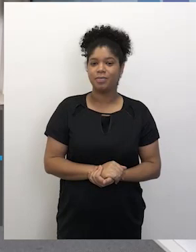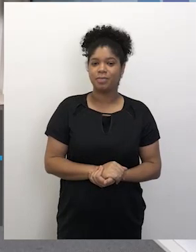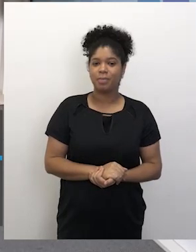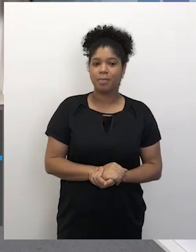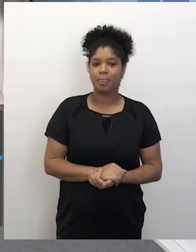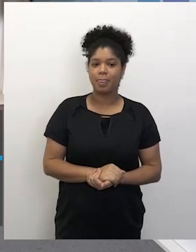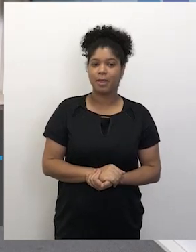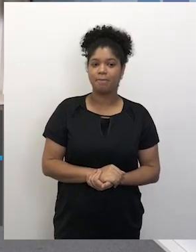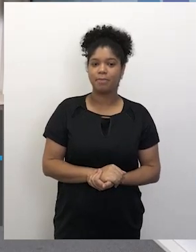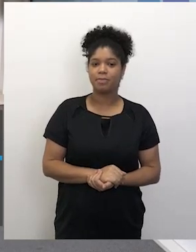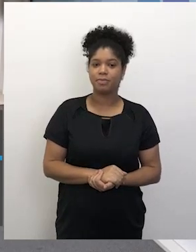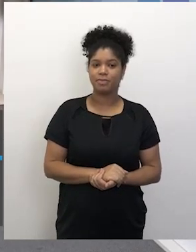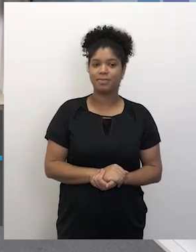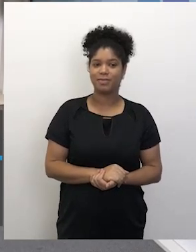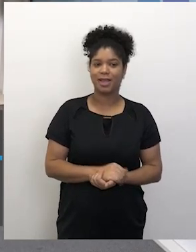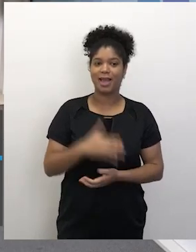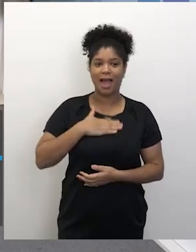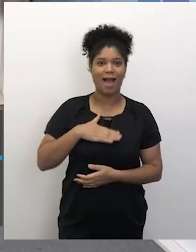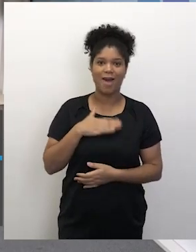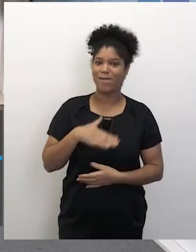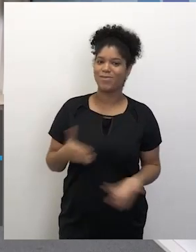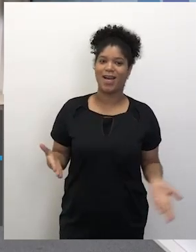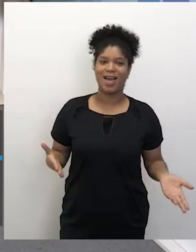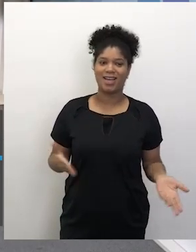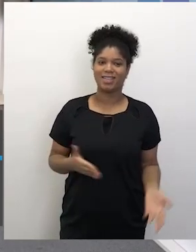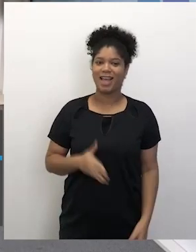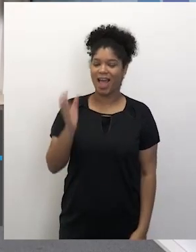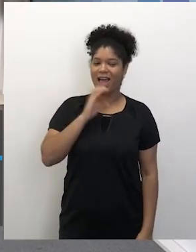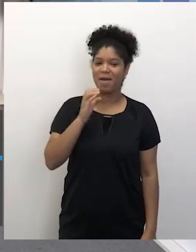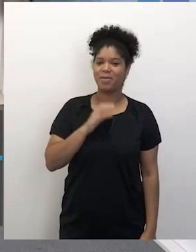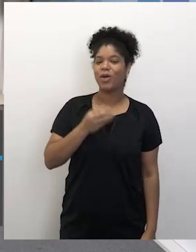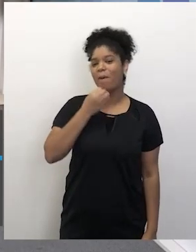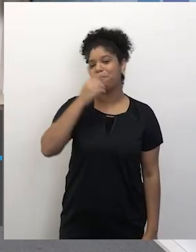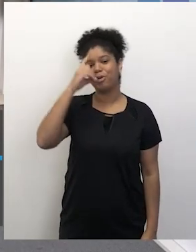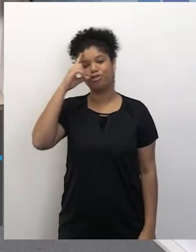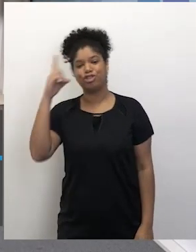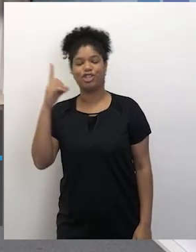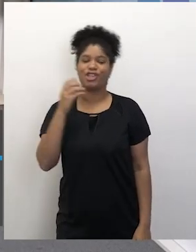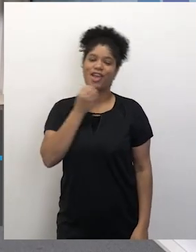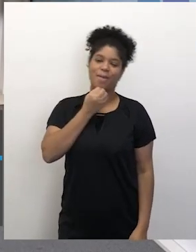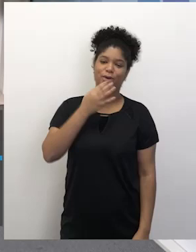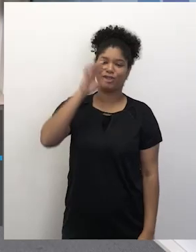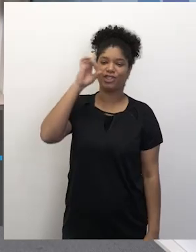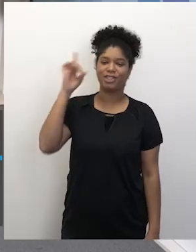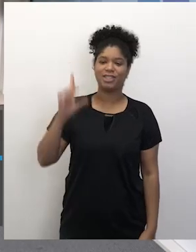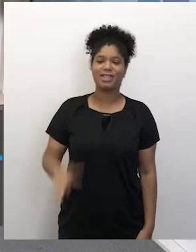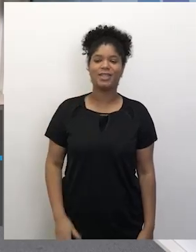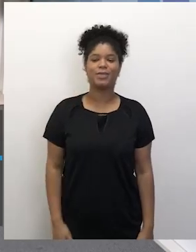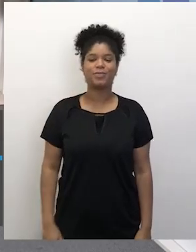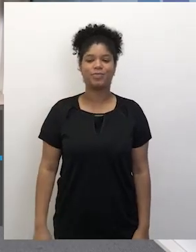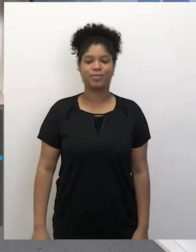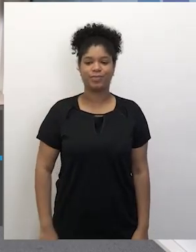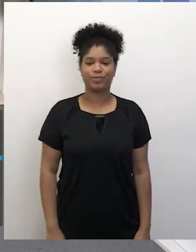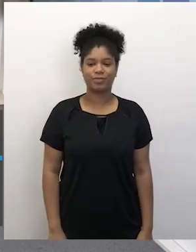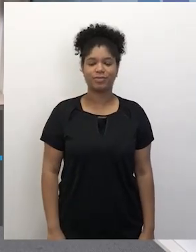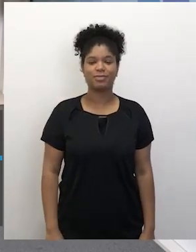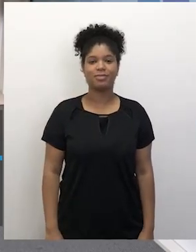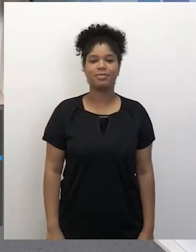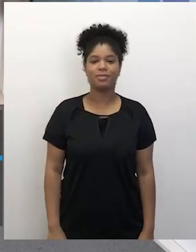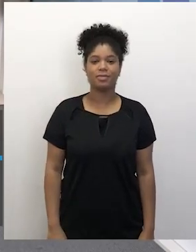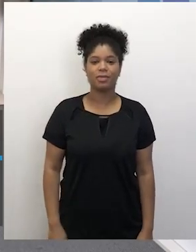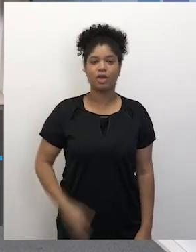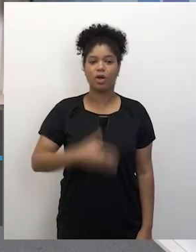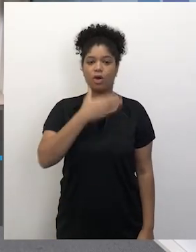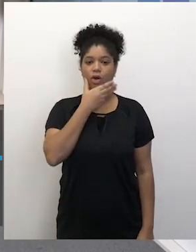estão falando ou não? Ainda não, Mara. Ainda estão aqui rápido, no bom, né? Dia, no bom dia, tudo mais. Professor